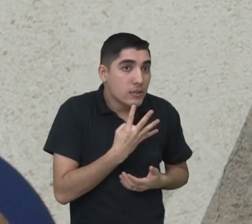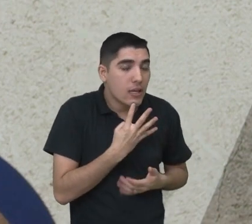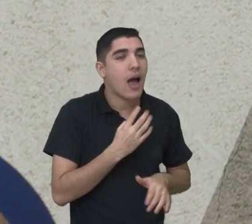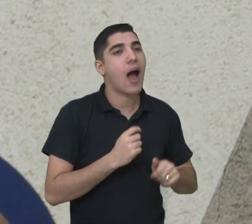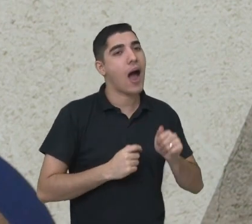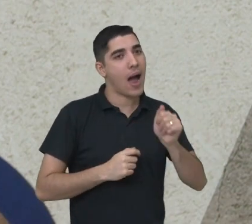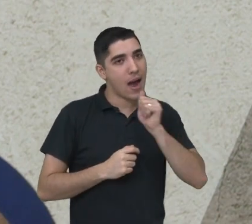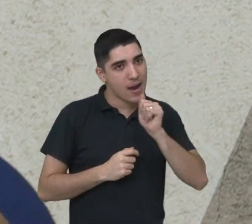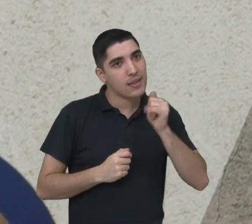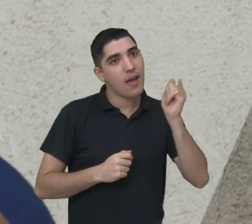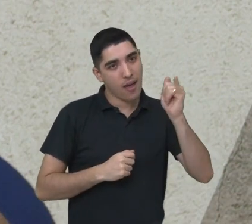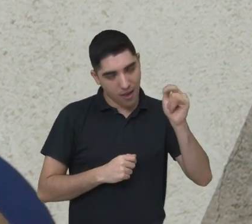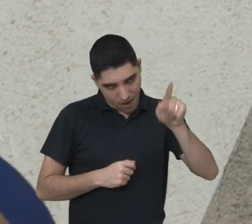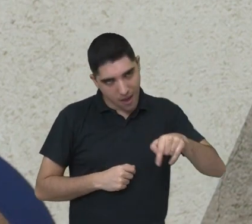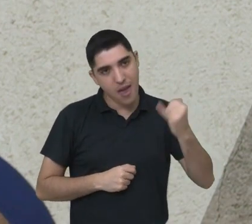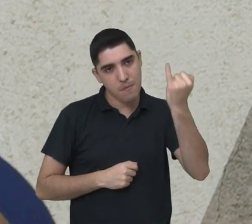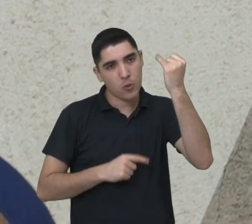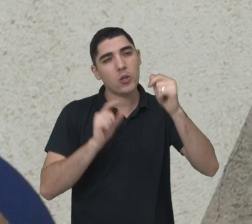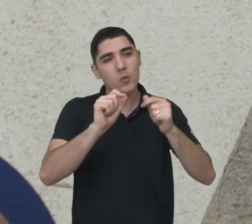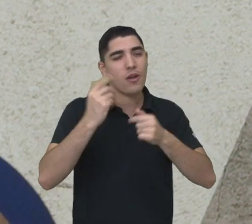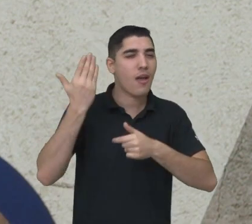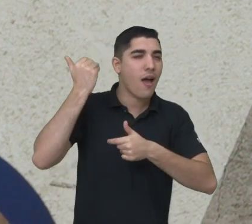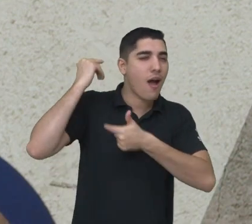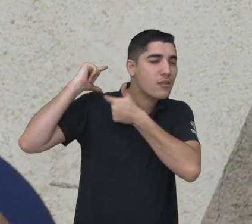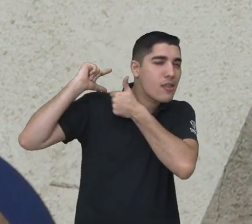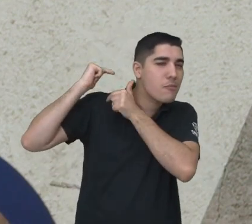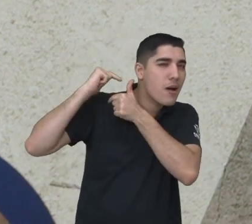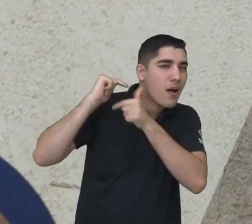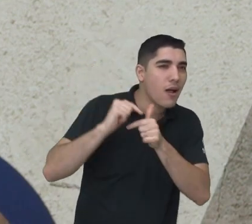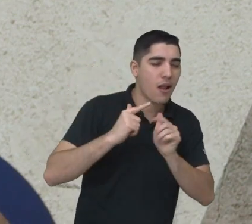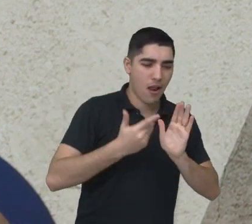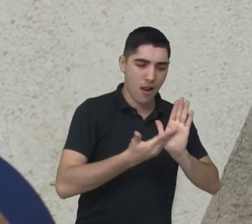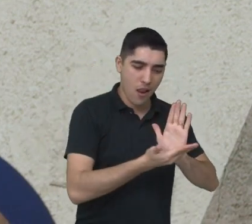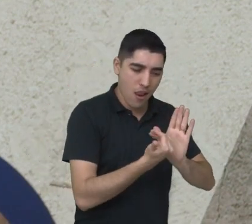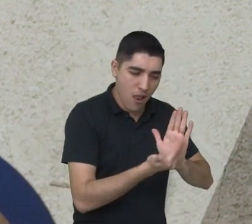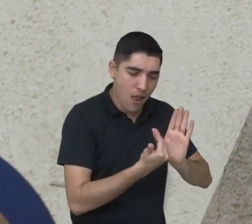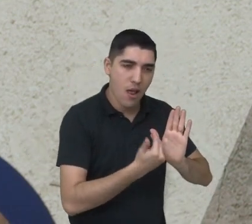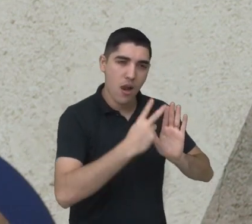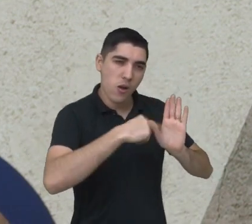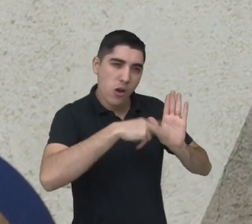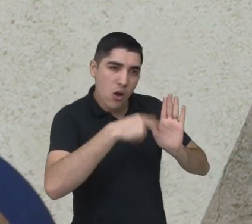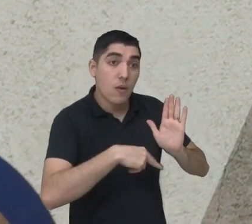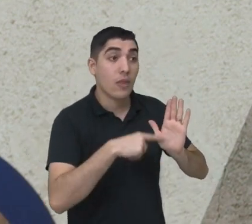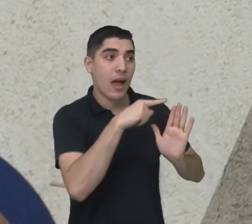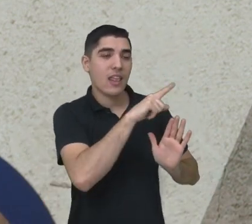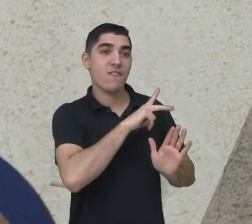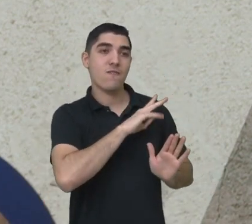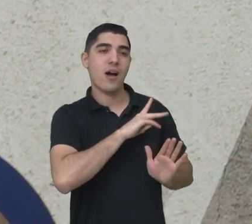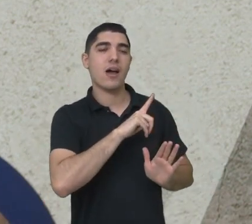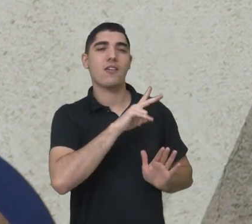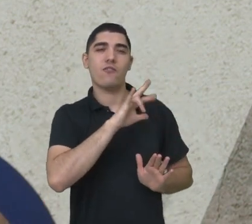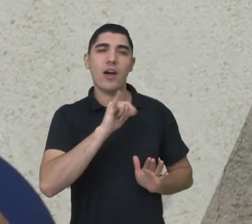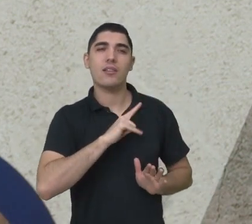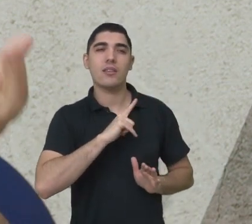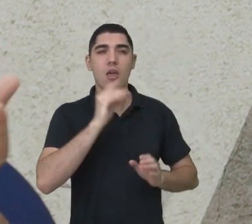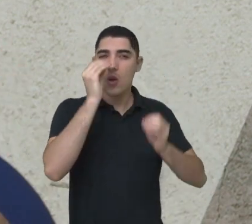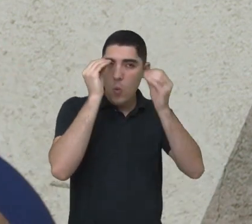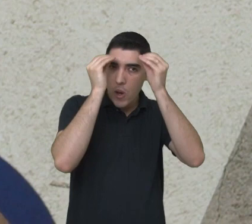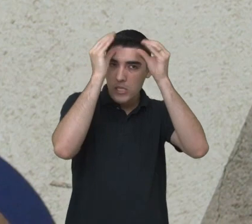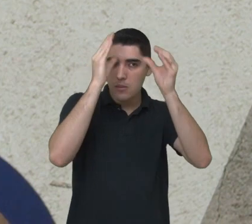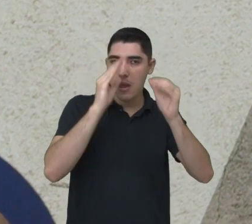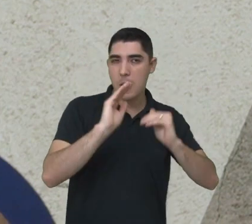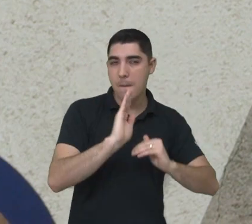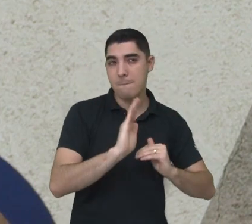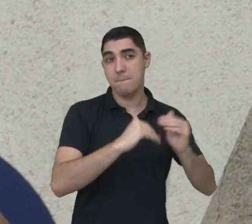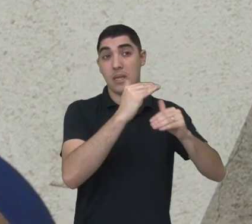ainda aquele modelo tradicional, sabe? Aquele modelo para você desenvolver um repertório maior, você só através